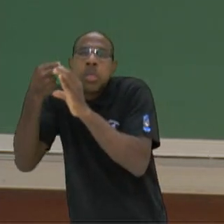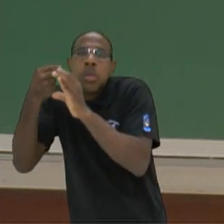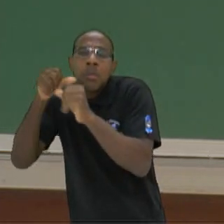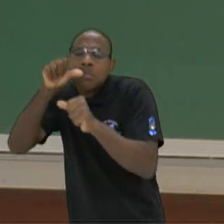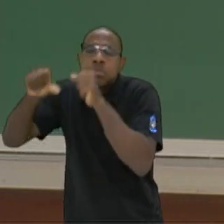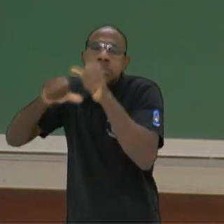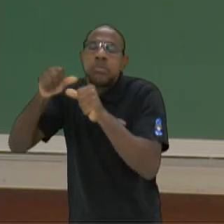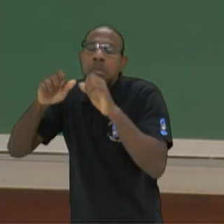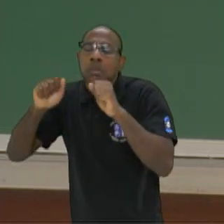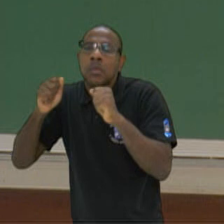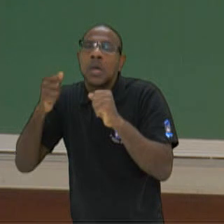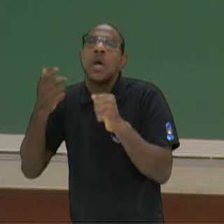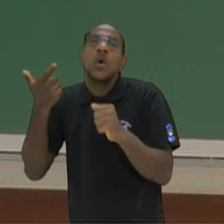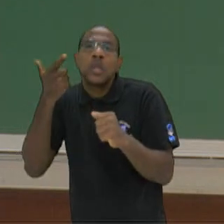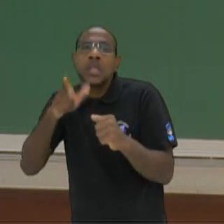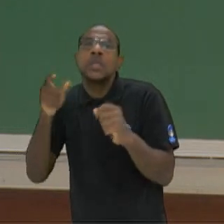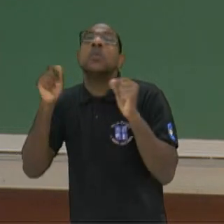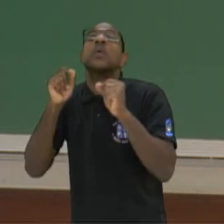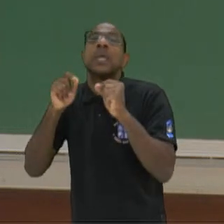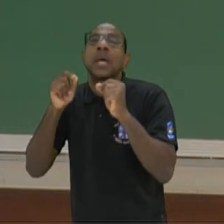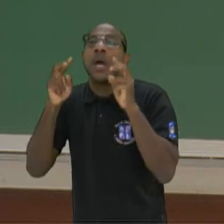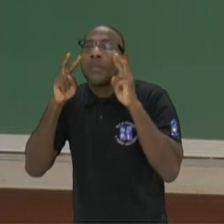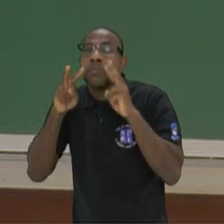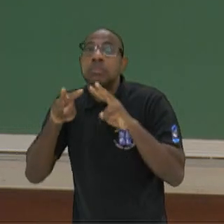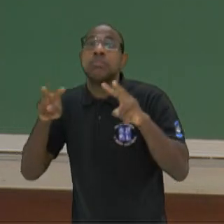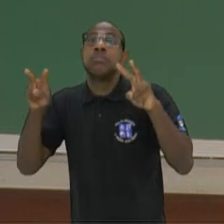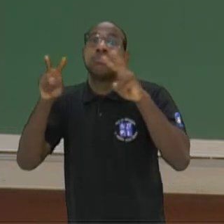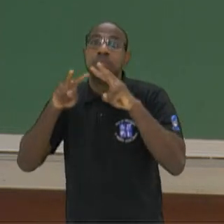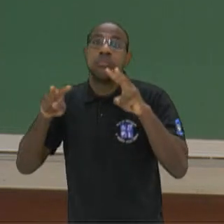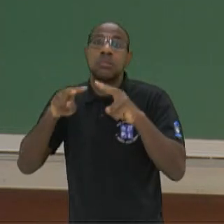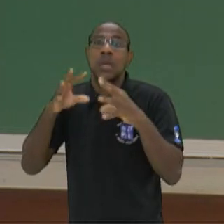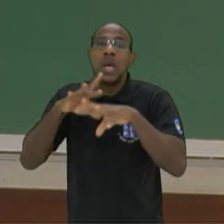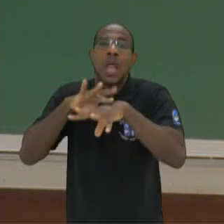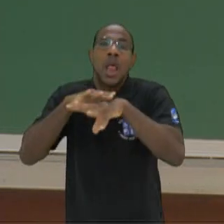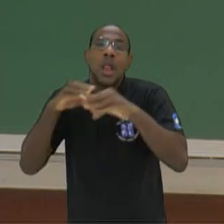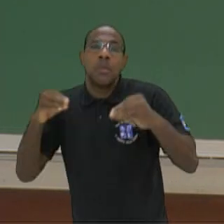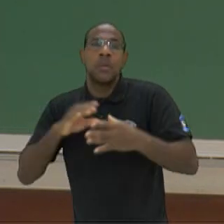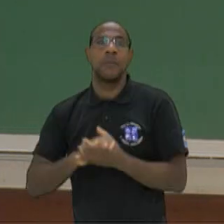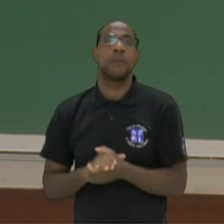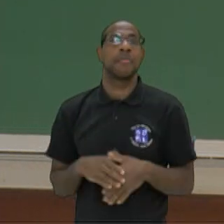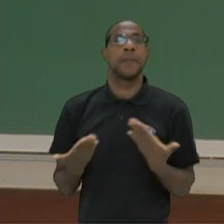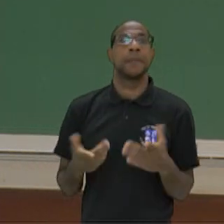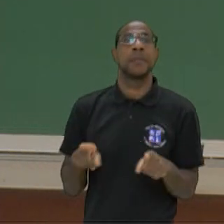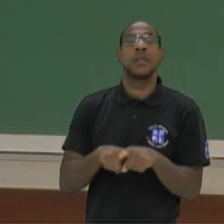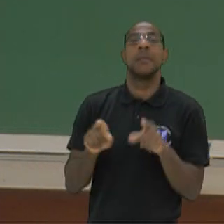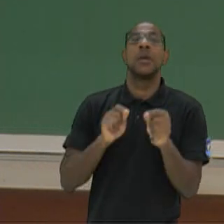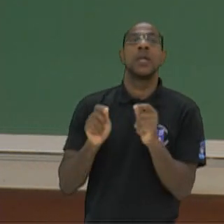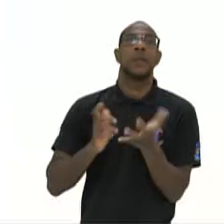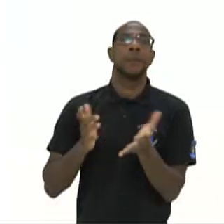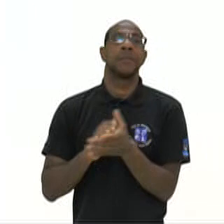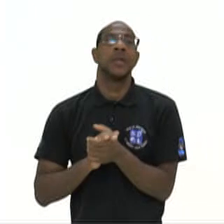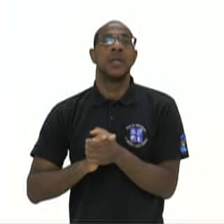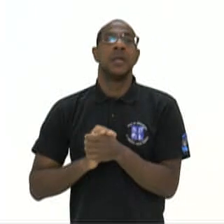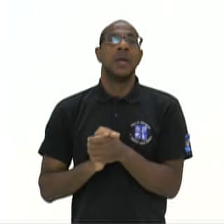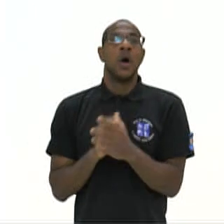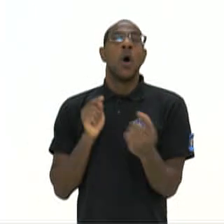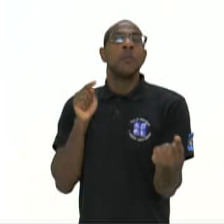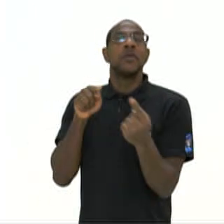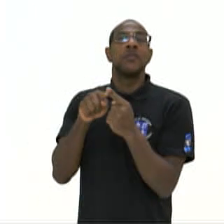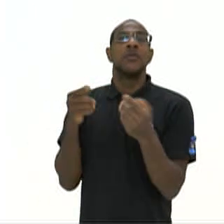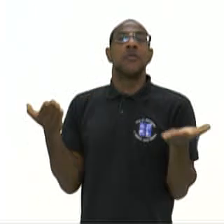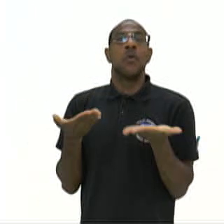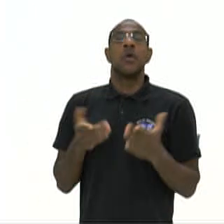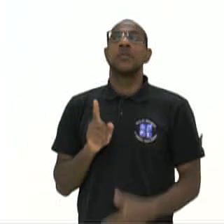bem, pessoal. Entrando especificamente na aula de hoje, que tem a ver também com a reportagem. Reconhecer o que são esses